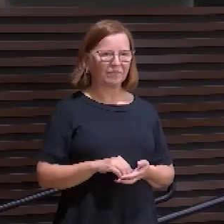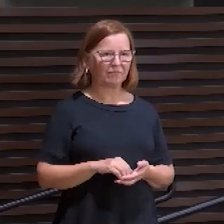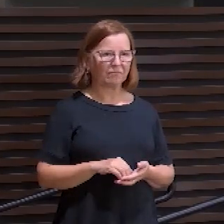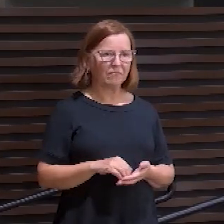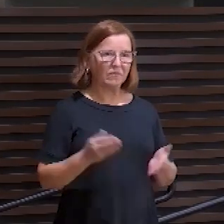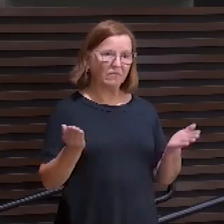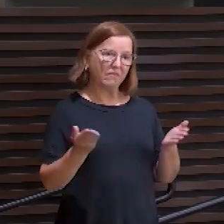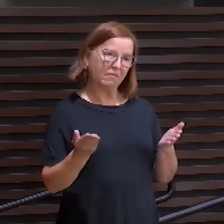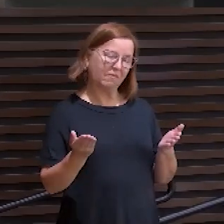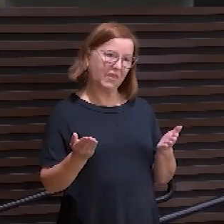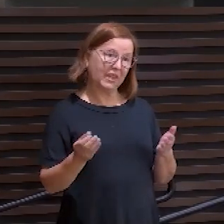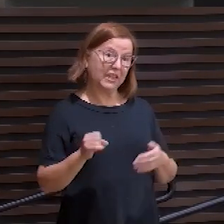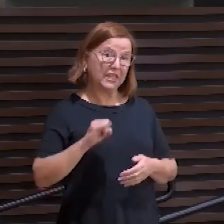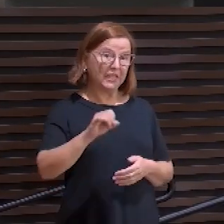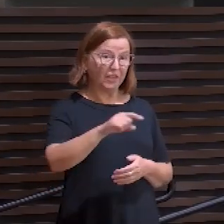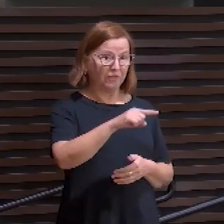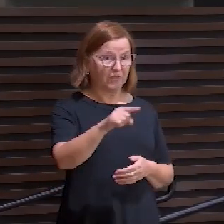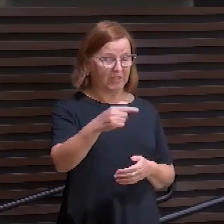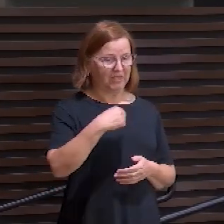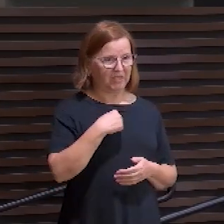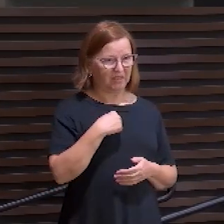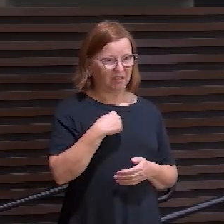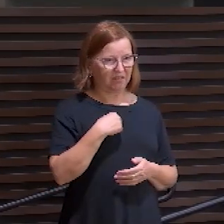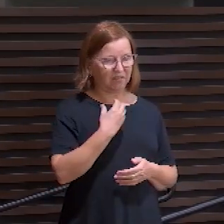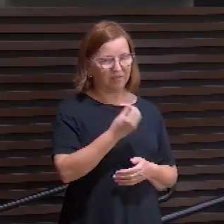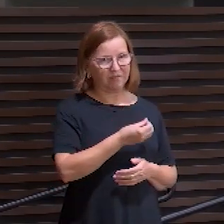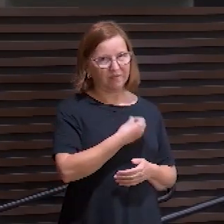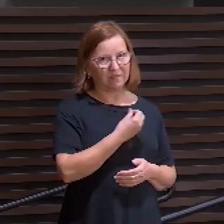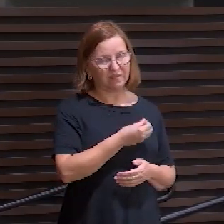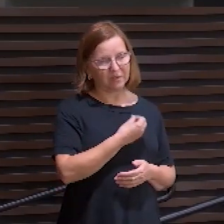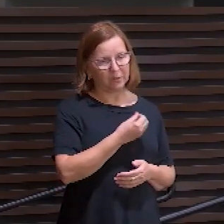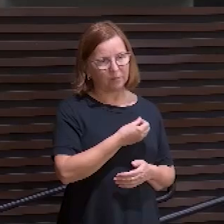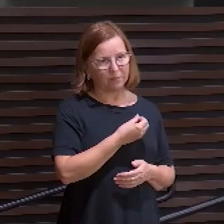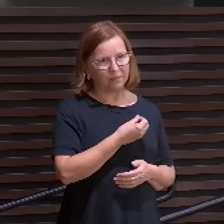Agora, se você e eu vivermos